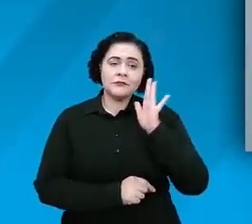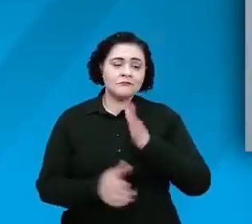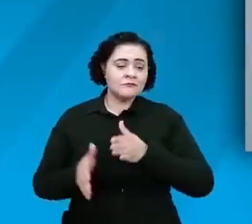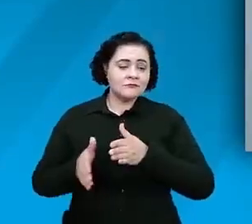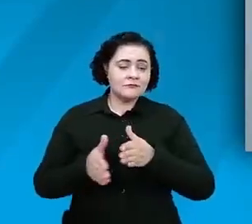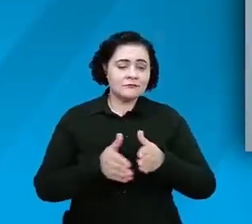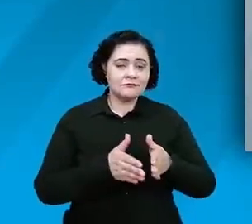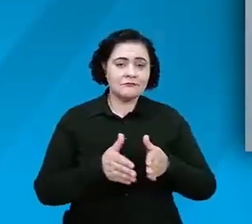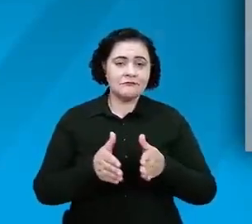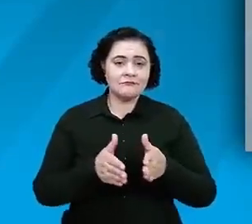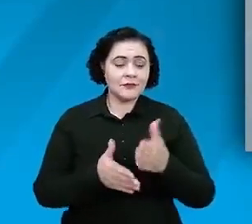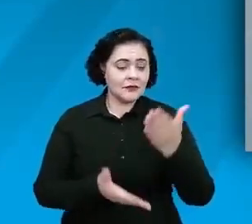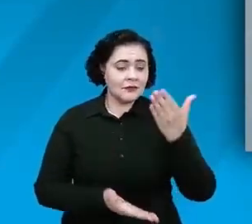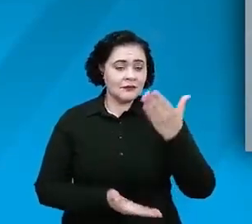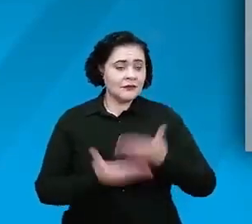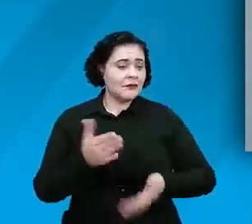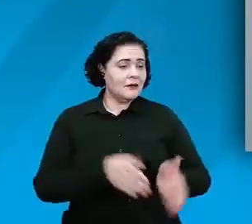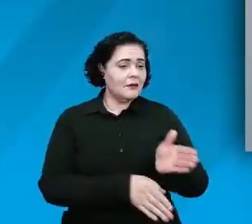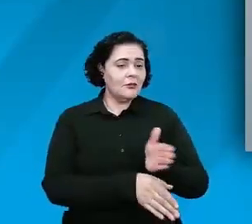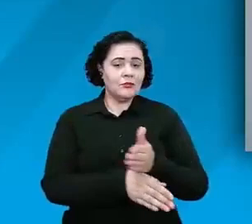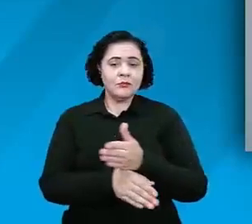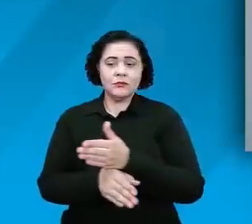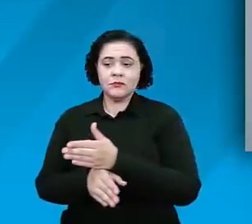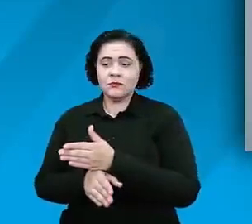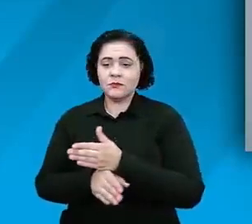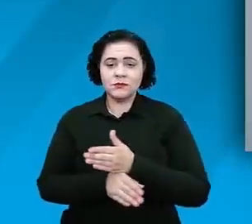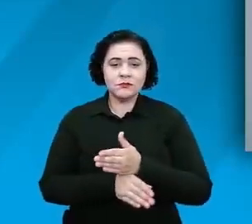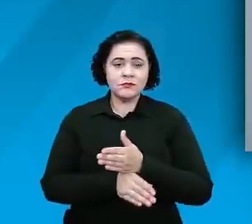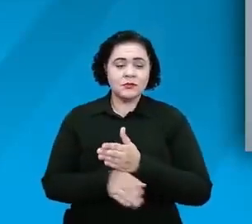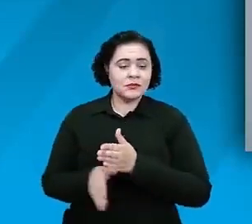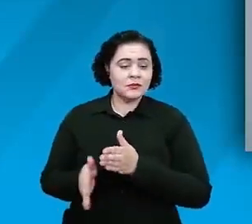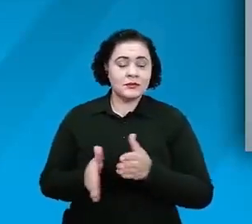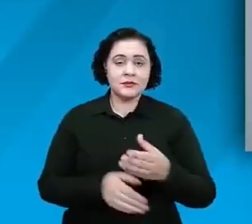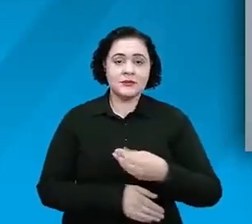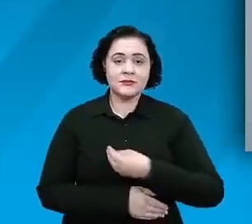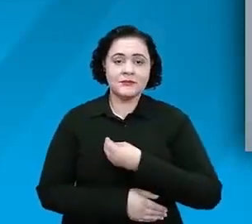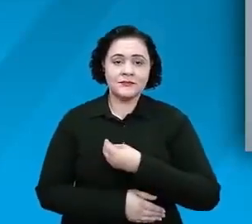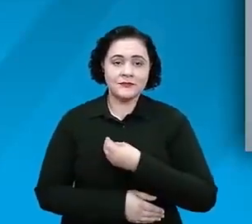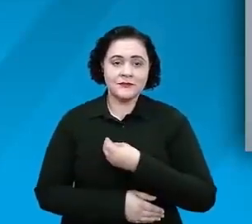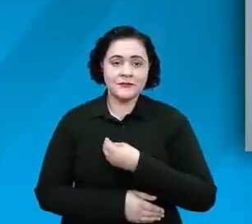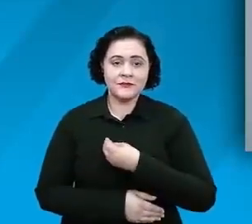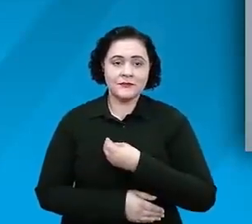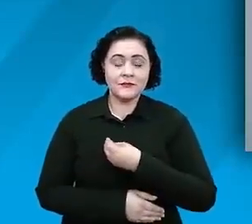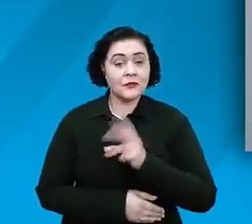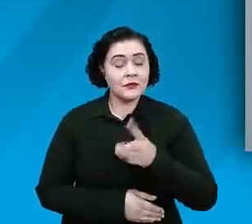onde vamos. Perdemos a bússola das nossas vidas. Como diz Joana, a